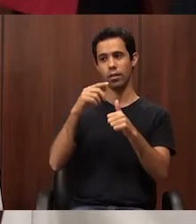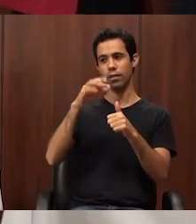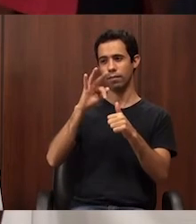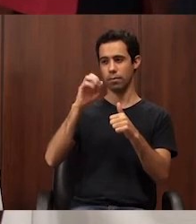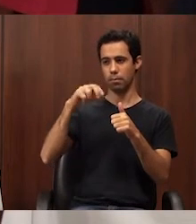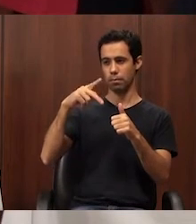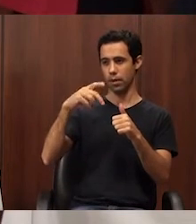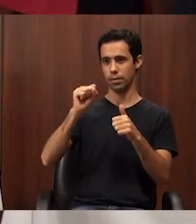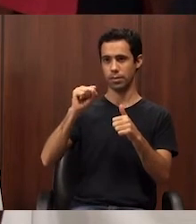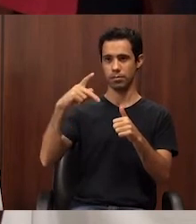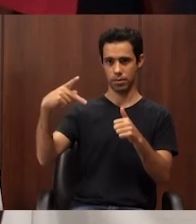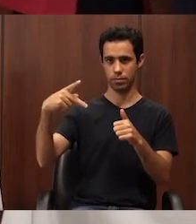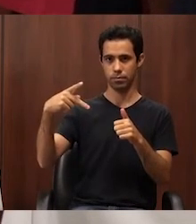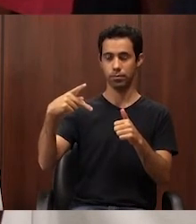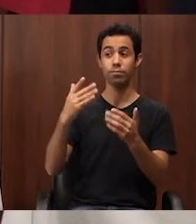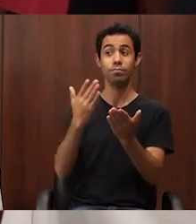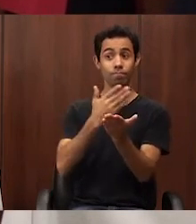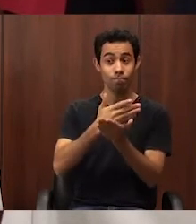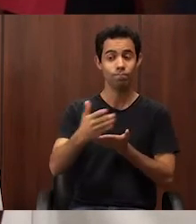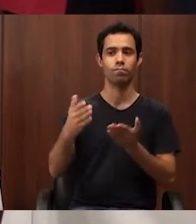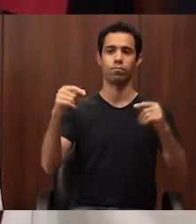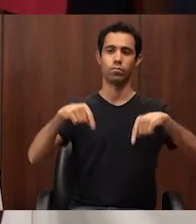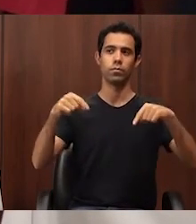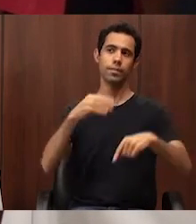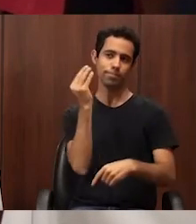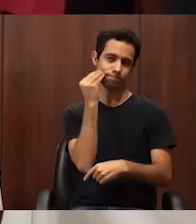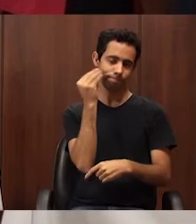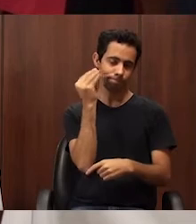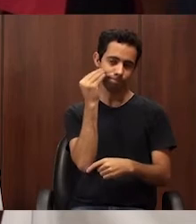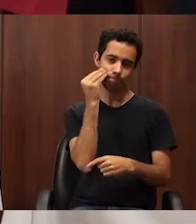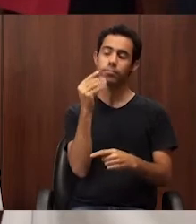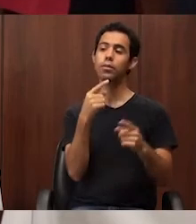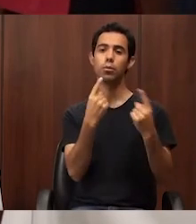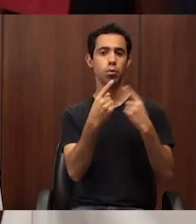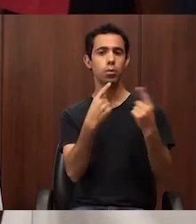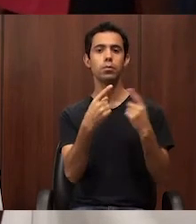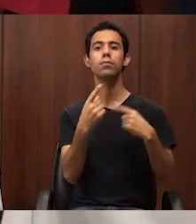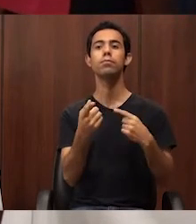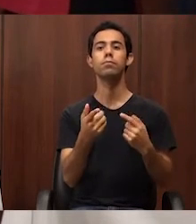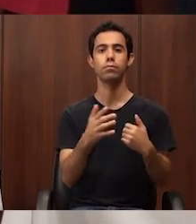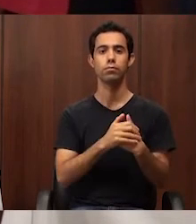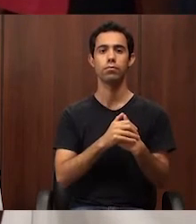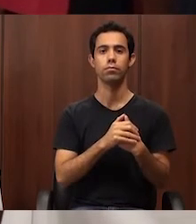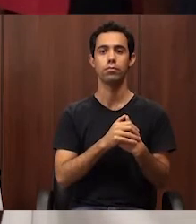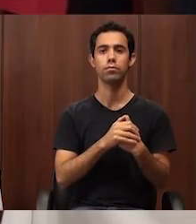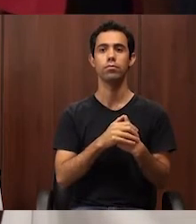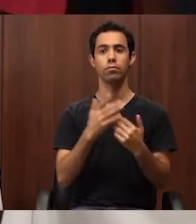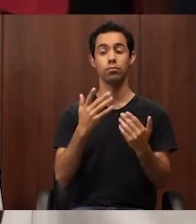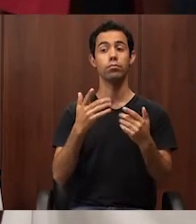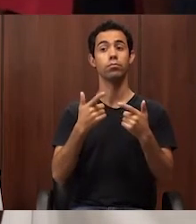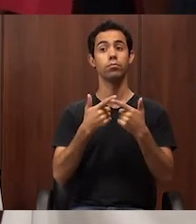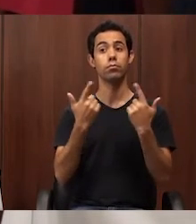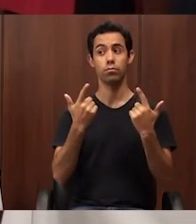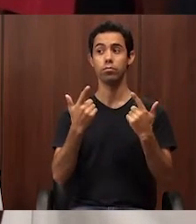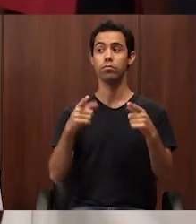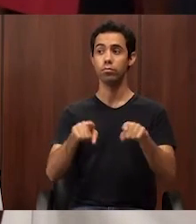E eu acho que essa seria uma tentativa para que a gente pudesse tentar solucionar a